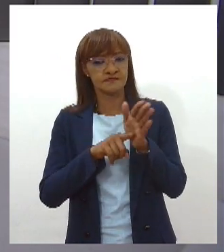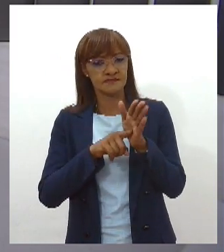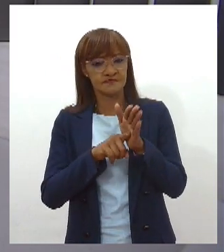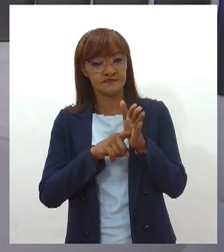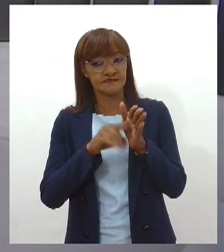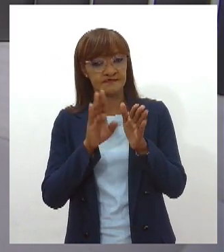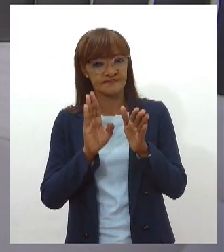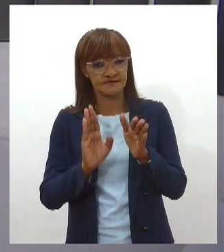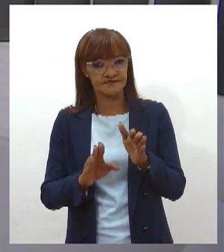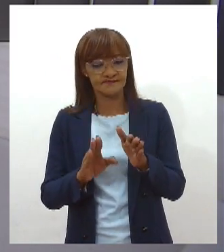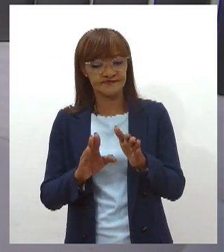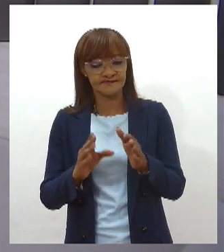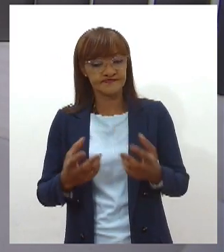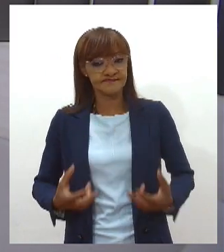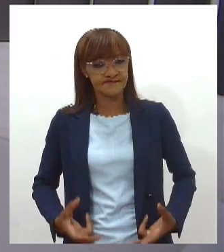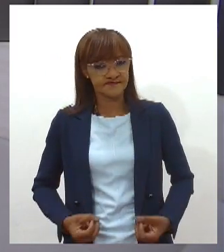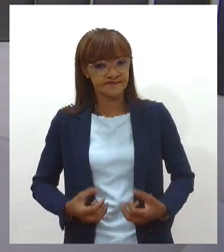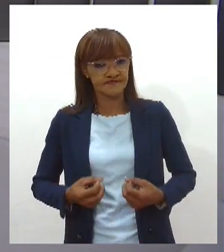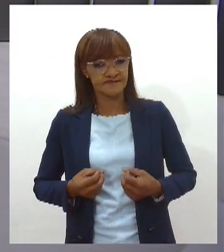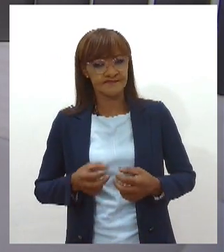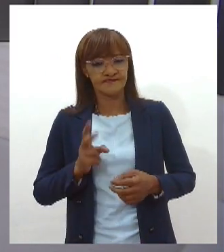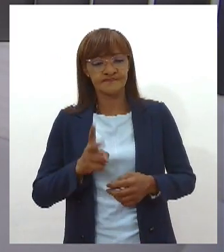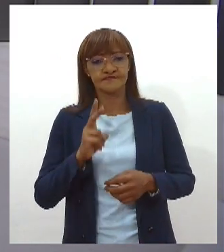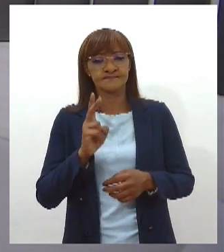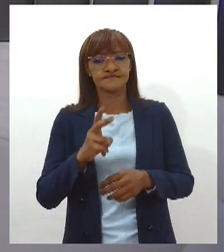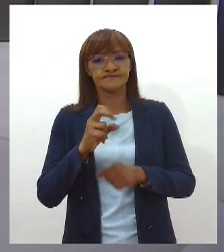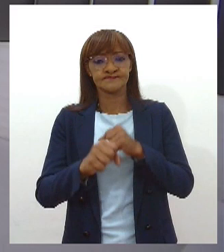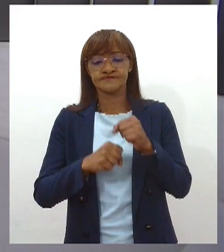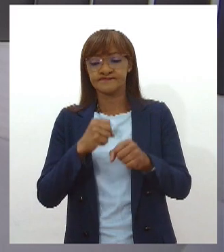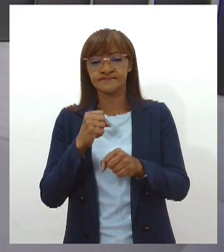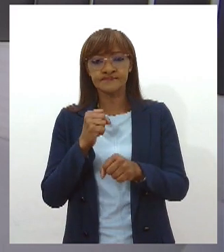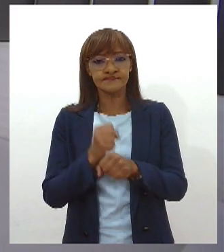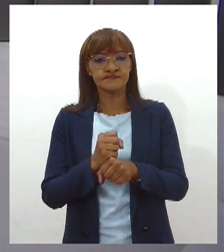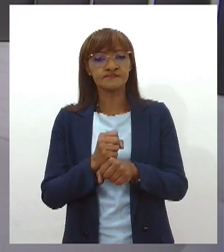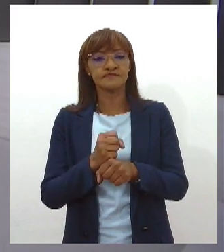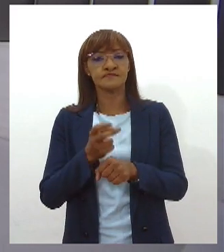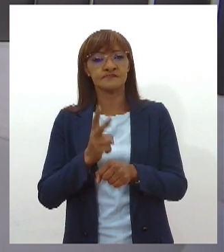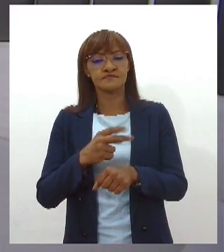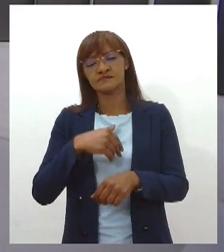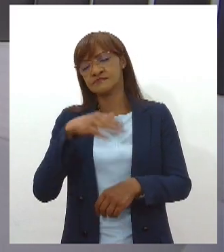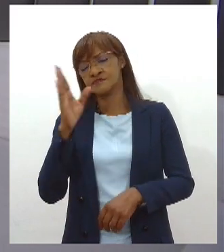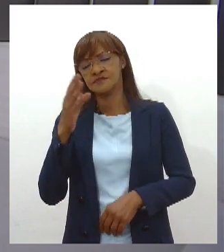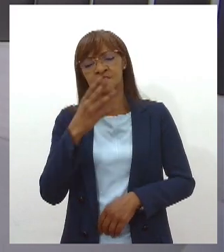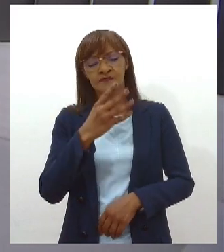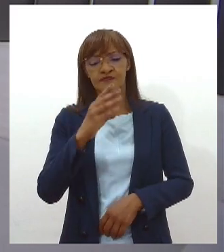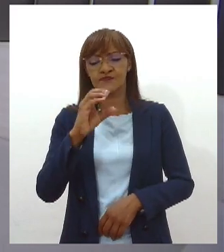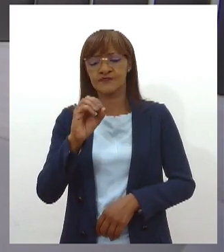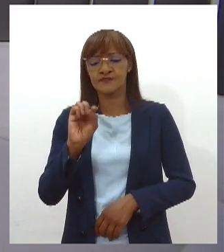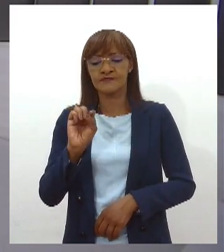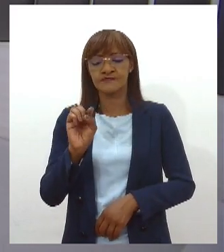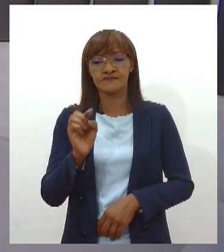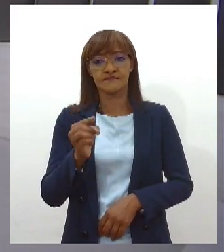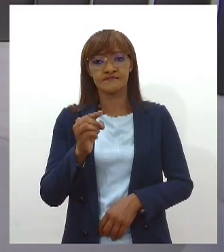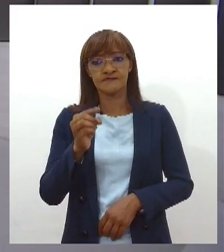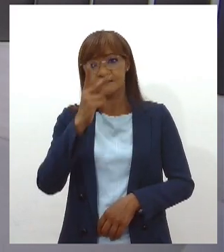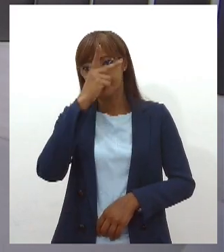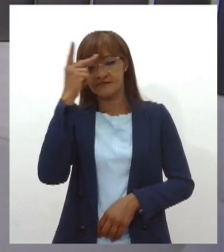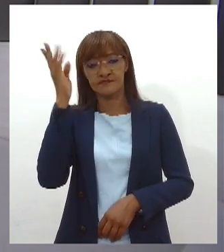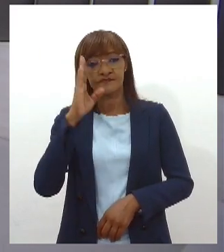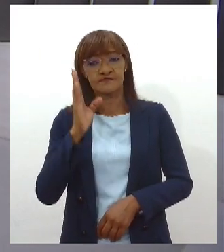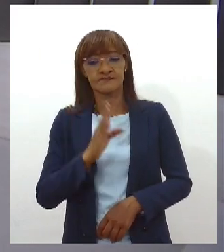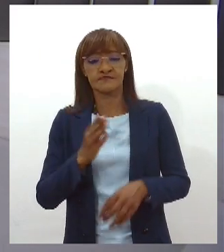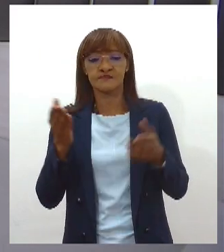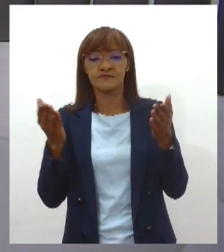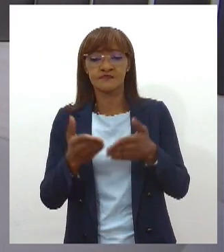Câncer, todos os anos o câncer colorretal acomete mais de 40 mil brasileiros. E para falar sobre o diagnóstico e